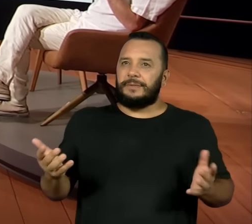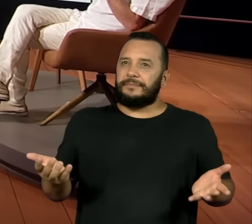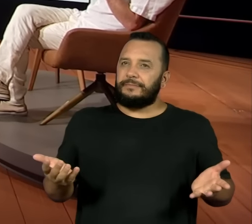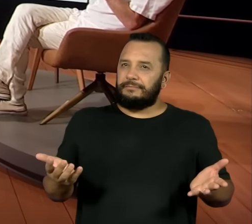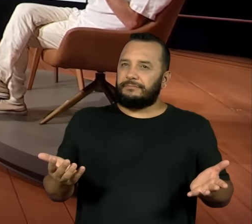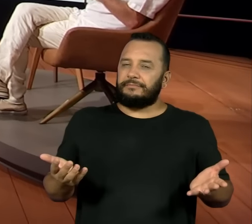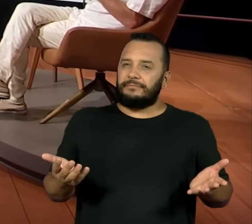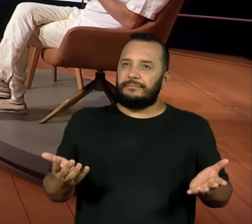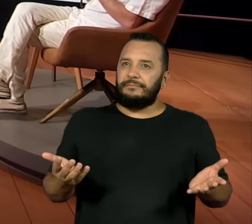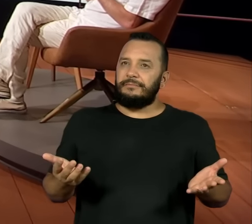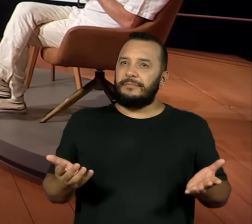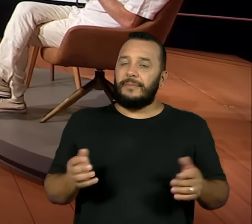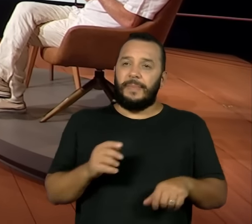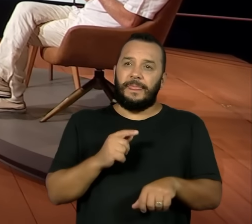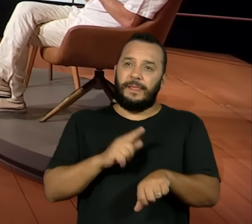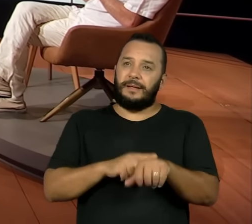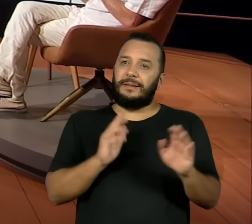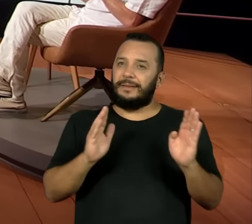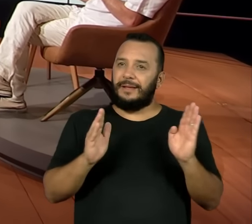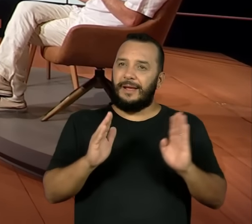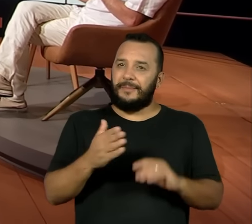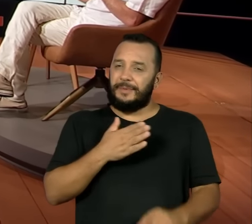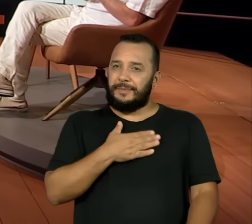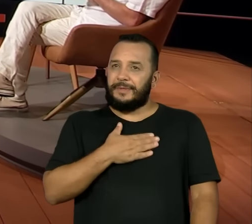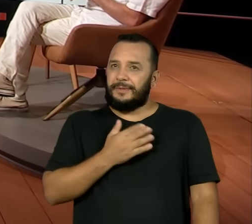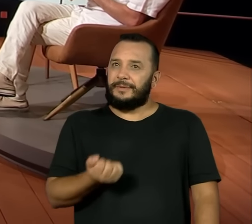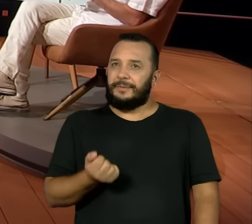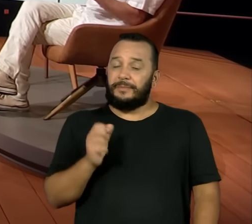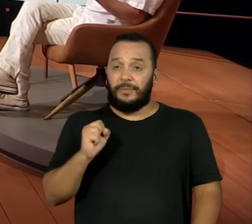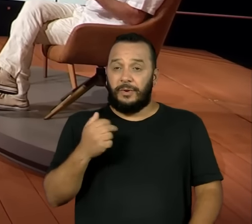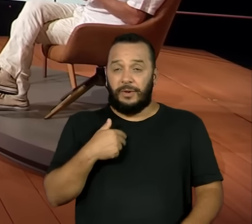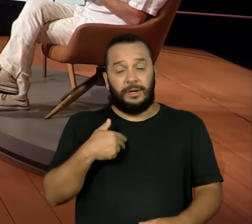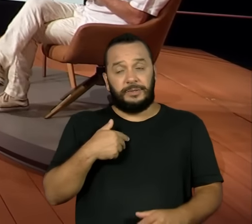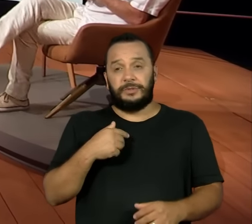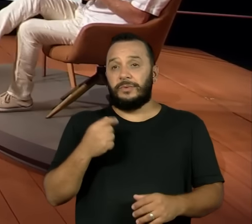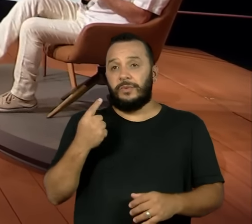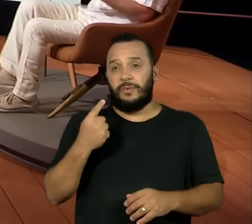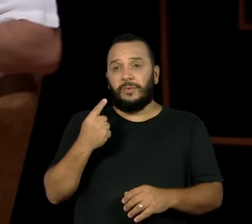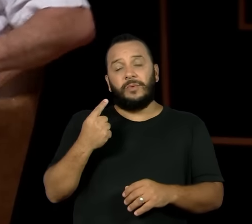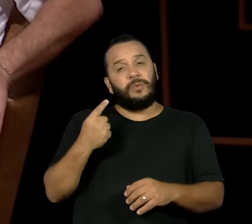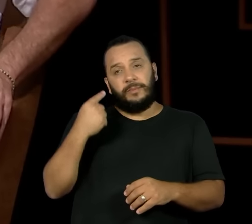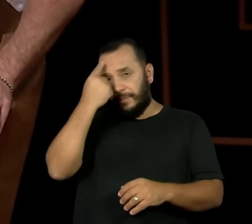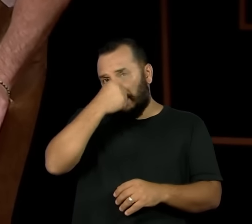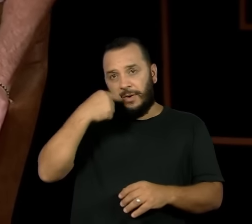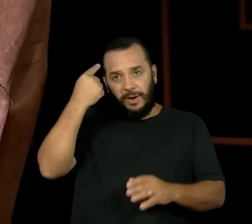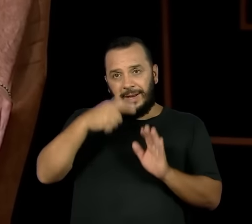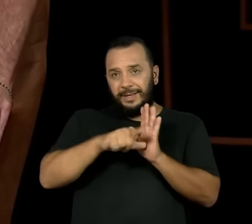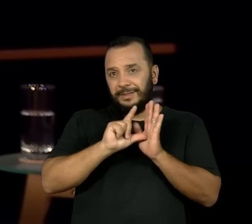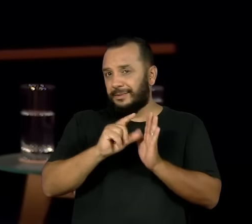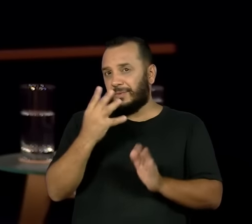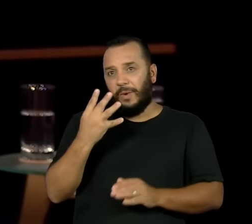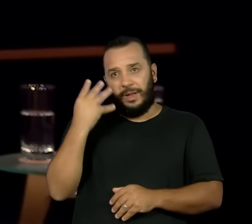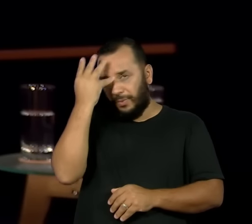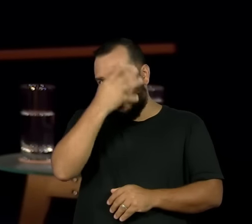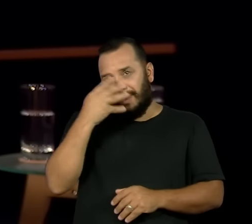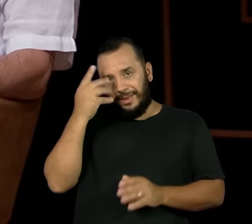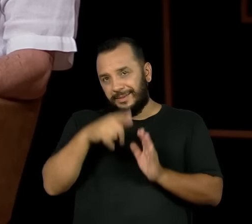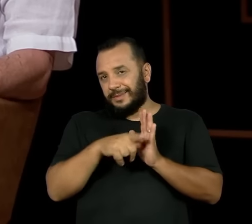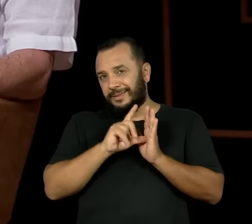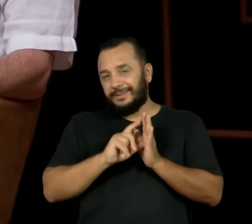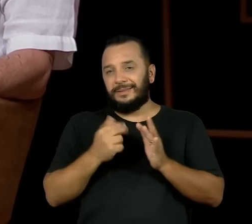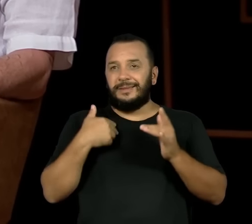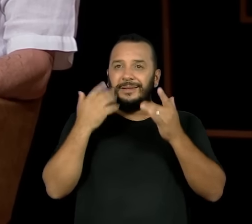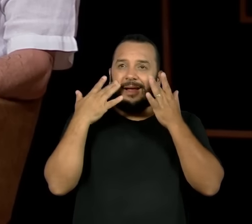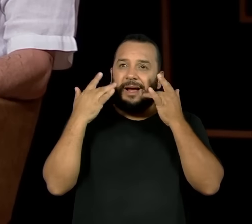eh o tempo é teu você pode chegar uma hora antes pode chegar 4 horas antes né você faz o seu rito uhum o tiatro